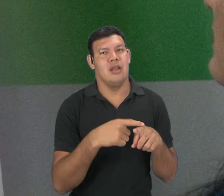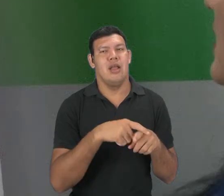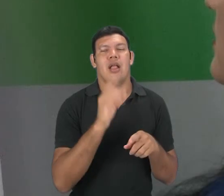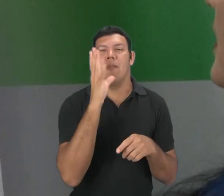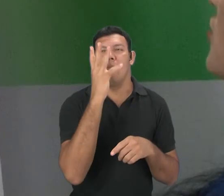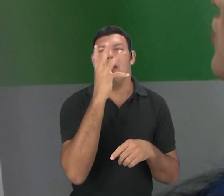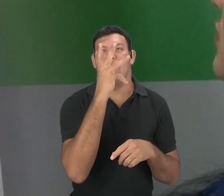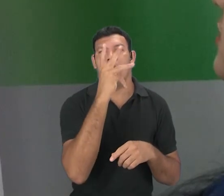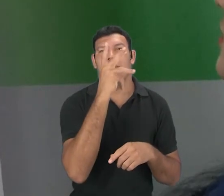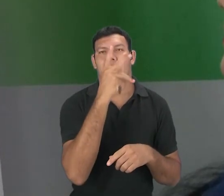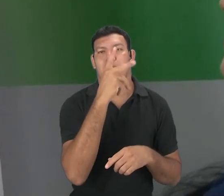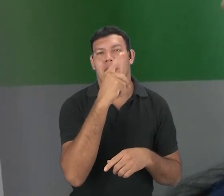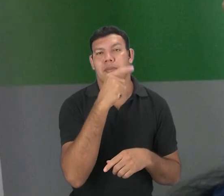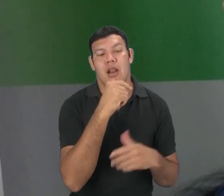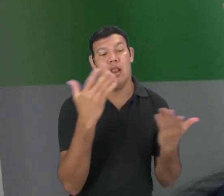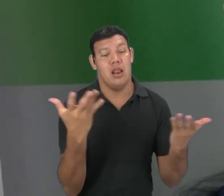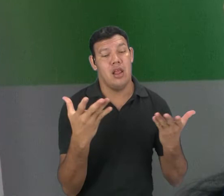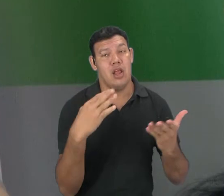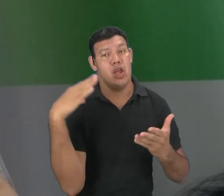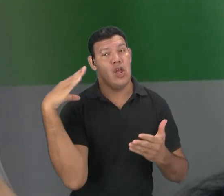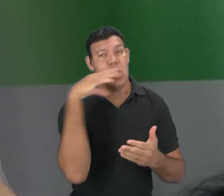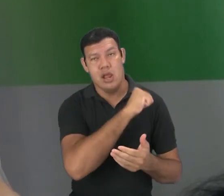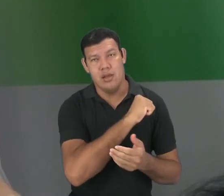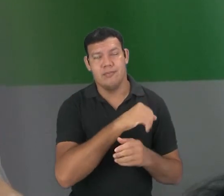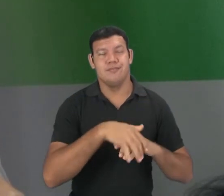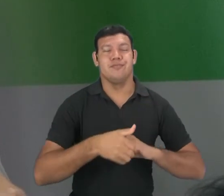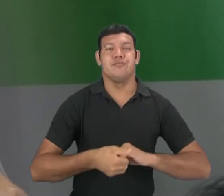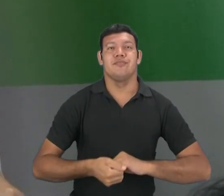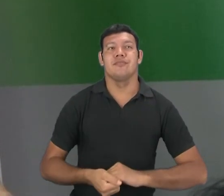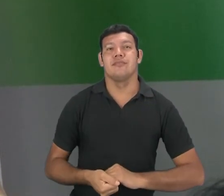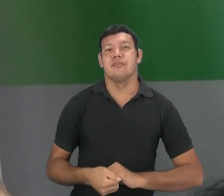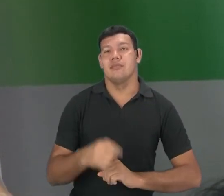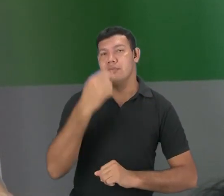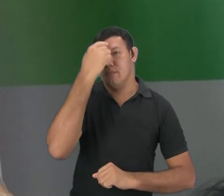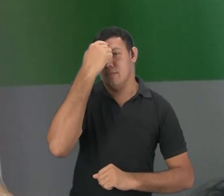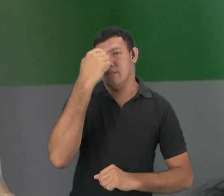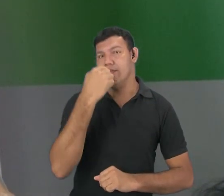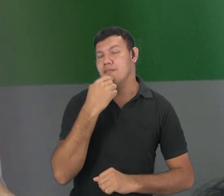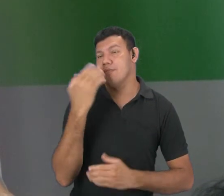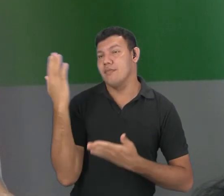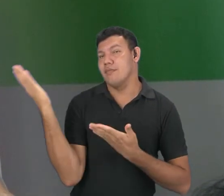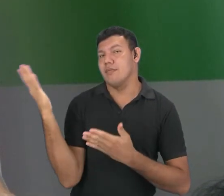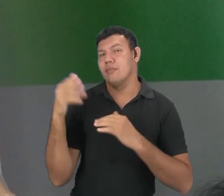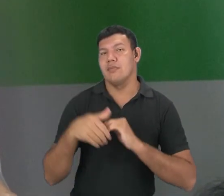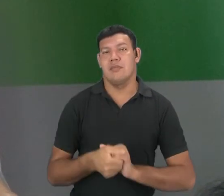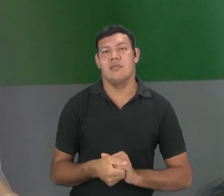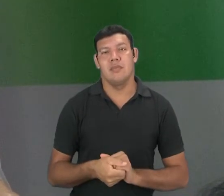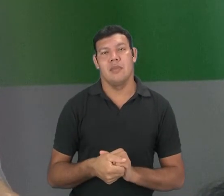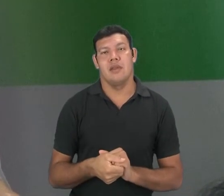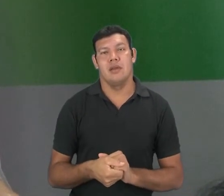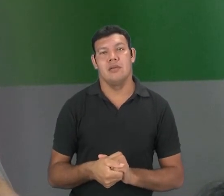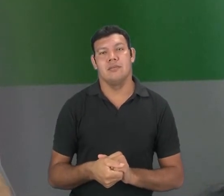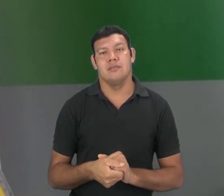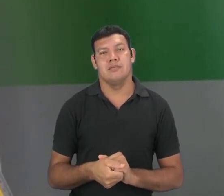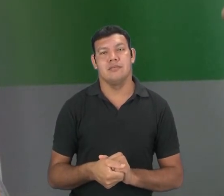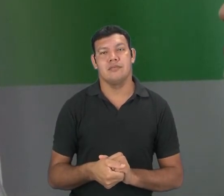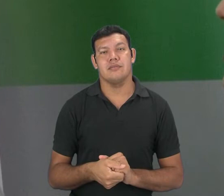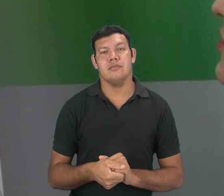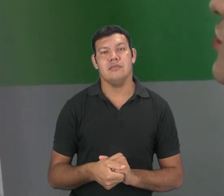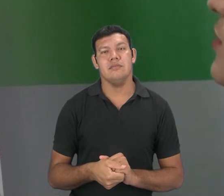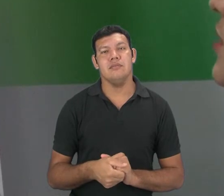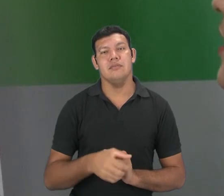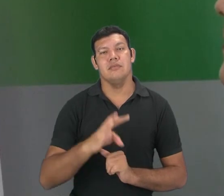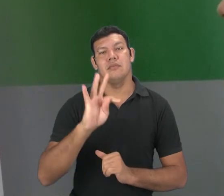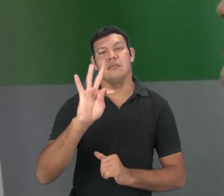você observar aqui a imagem, ó, você vê aqui um trator aqui, ó. Ok? Aqui na imagem